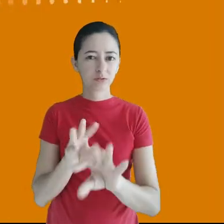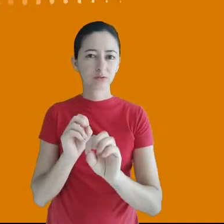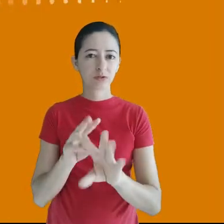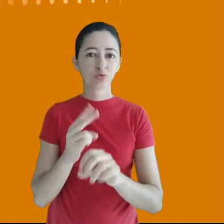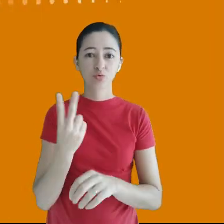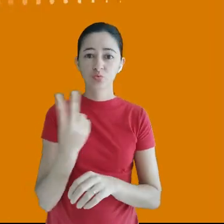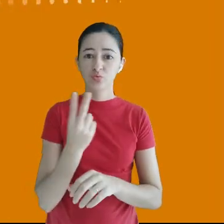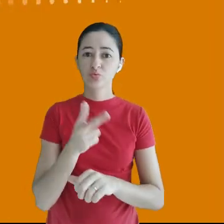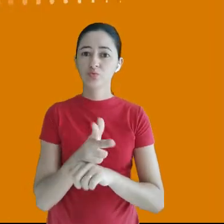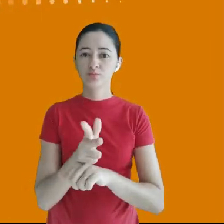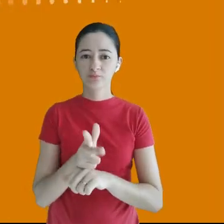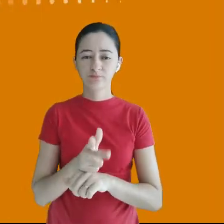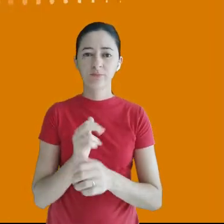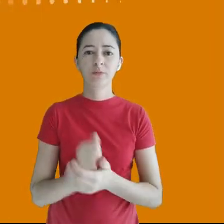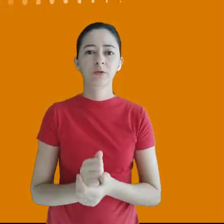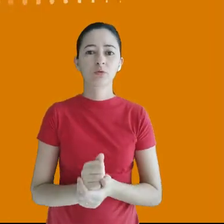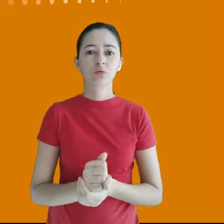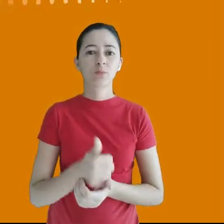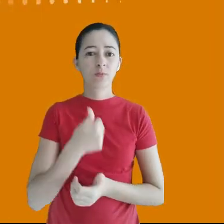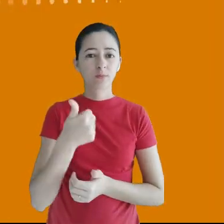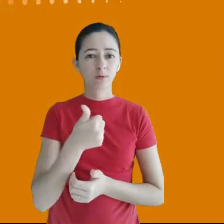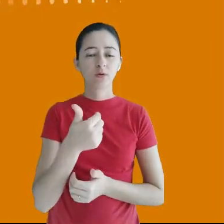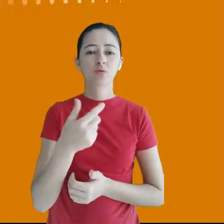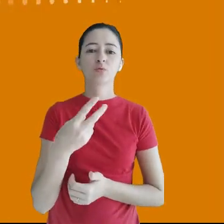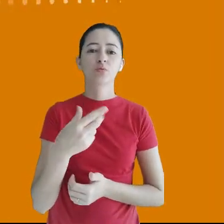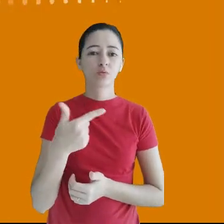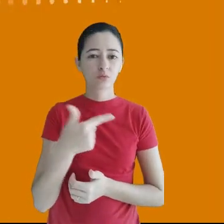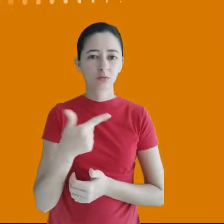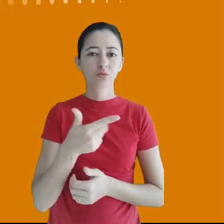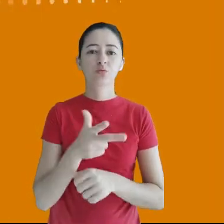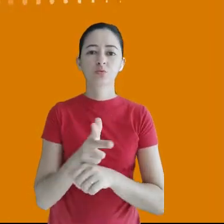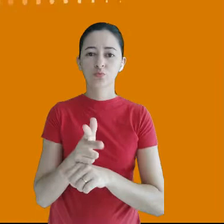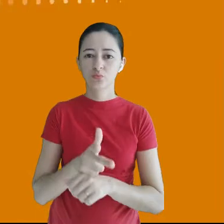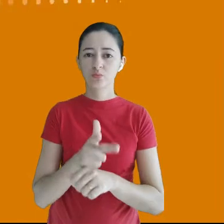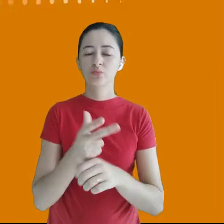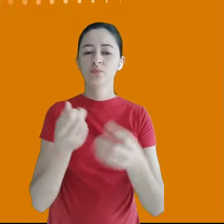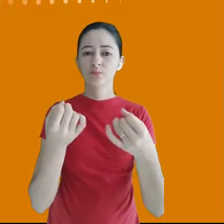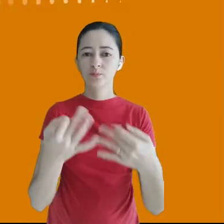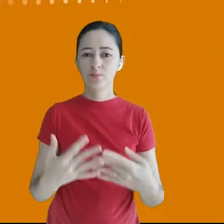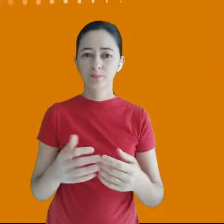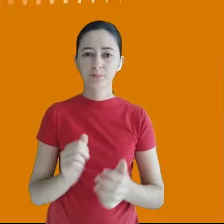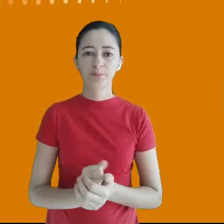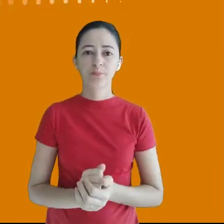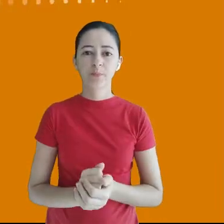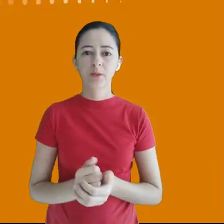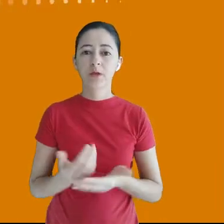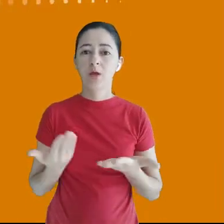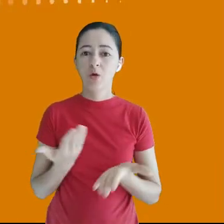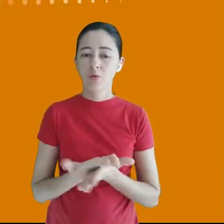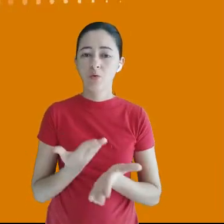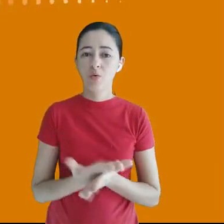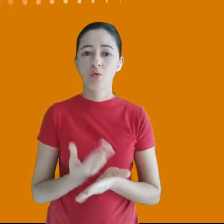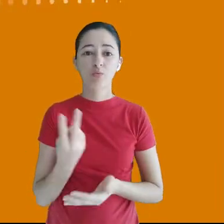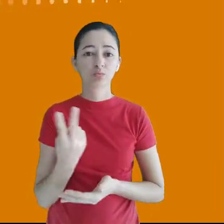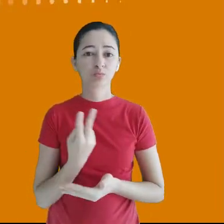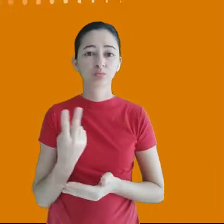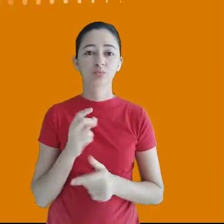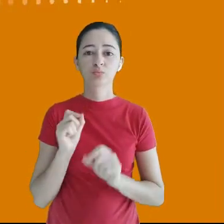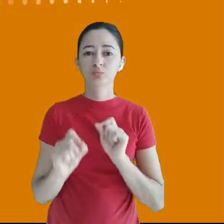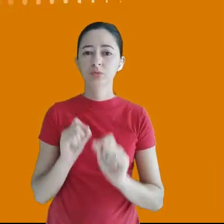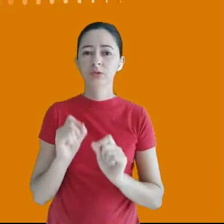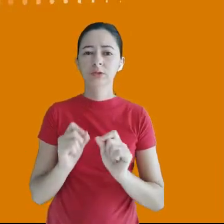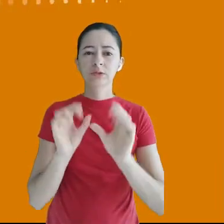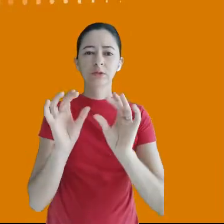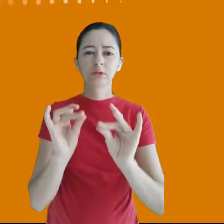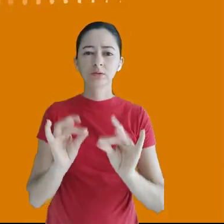trabalhados nesses dois vídeos. foi trabalhado, esse está sendo trabalhado e será trabalhado. Nessa aula 2, que